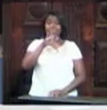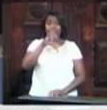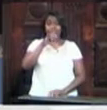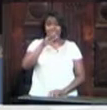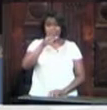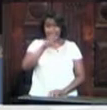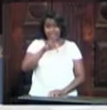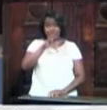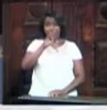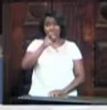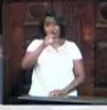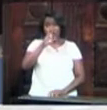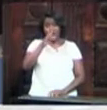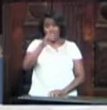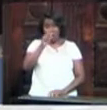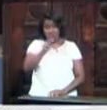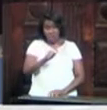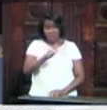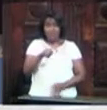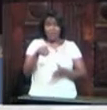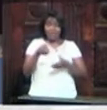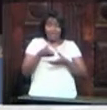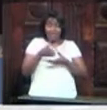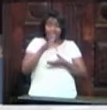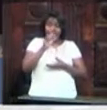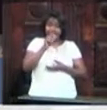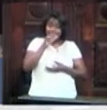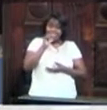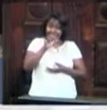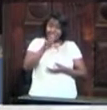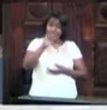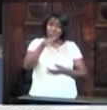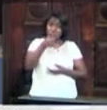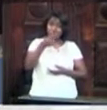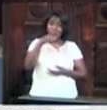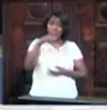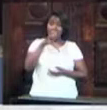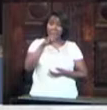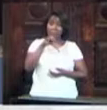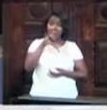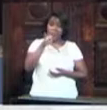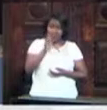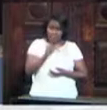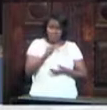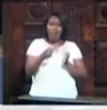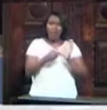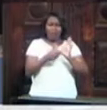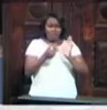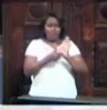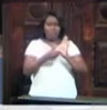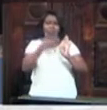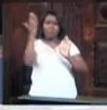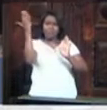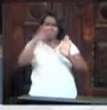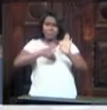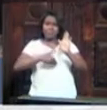Sodré, Canal João Mendes, Engenho do Mato. Está aqui, senhor presidente.